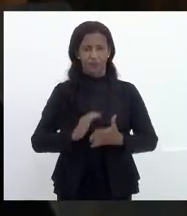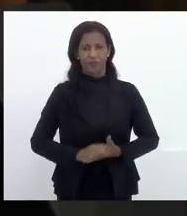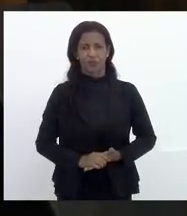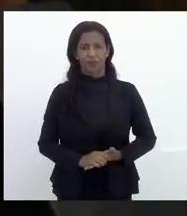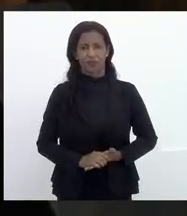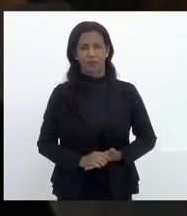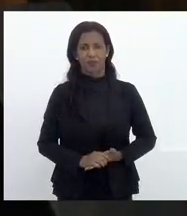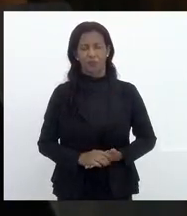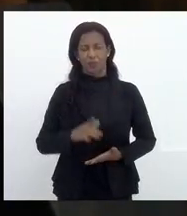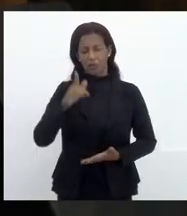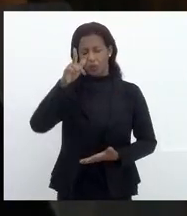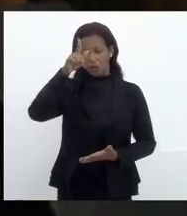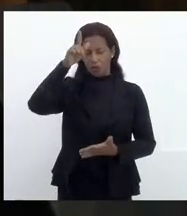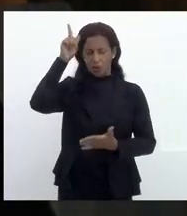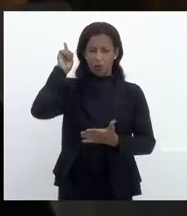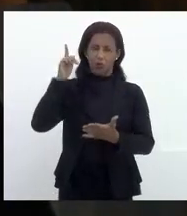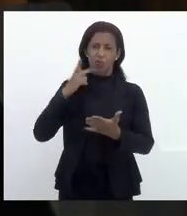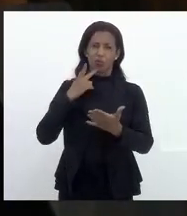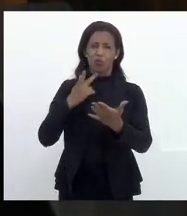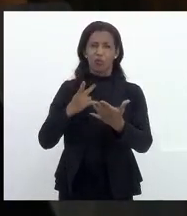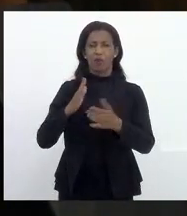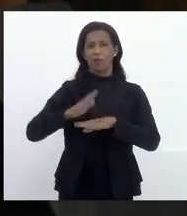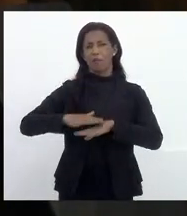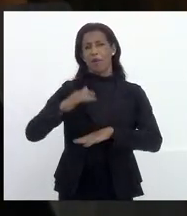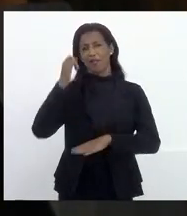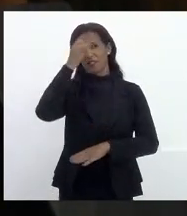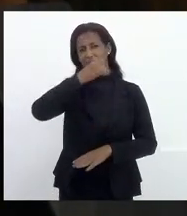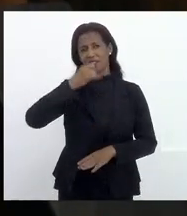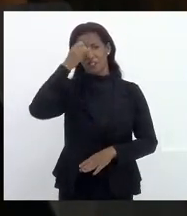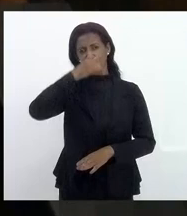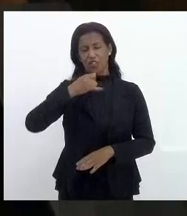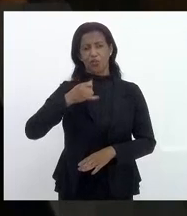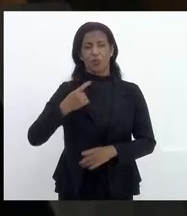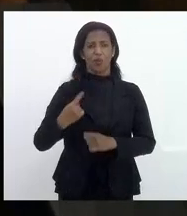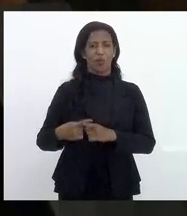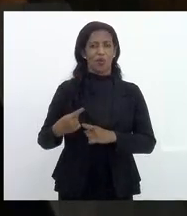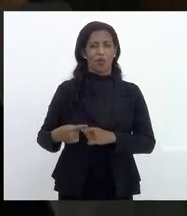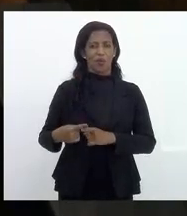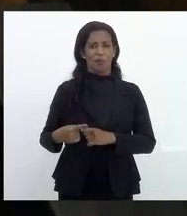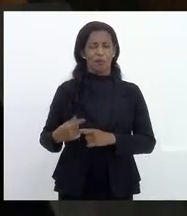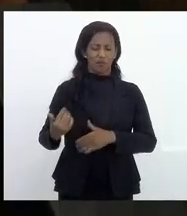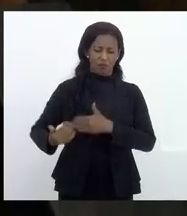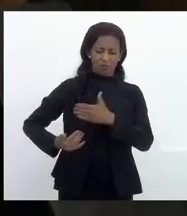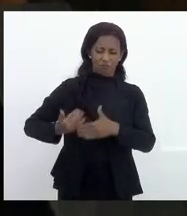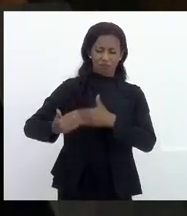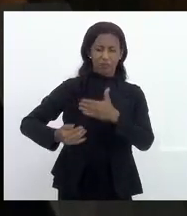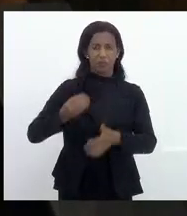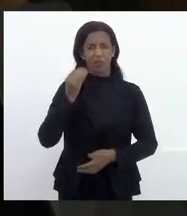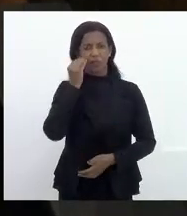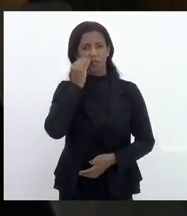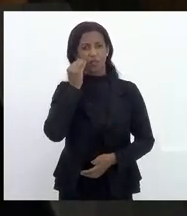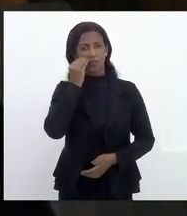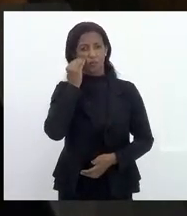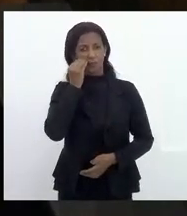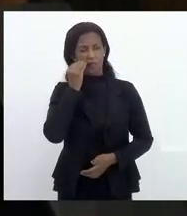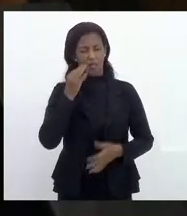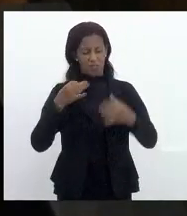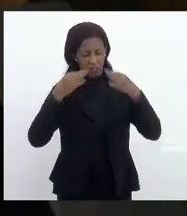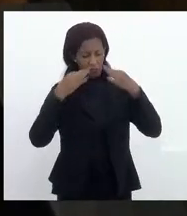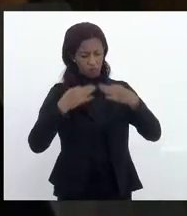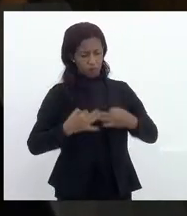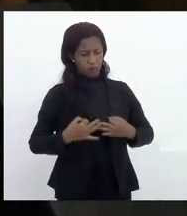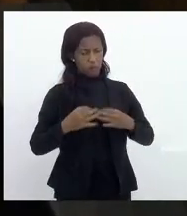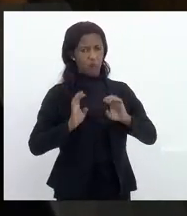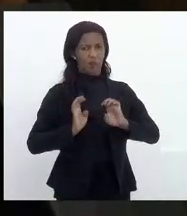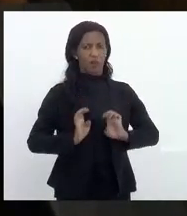Luís quando eu falo mais antigo porque tem mais tempo de caminhada e automaticamente sempre voltado na honestidade na decência